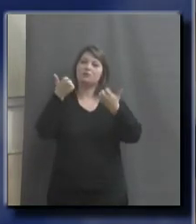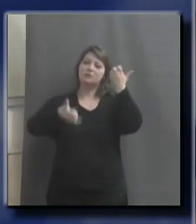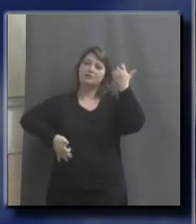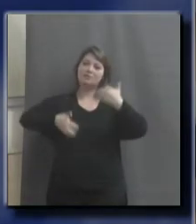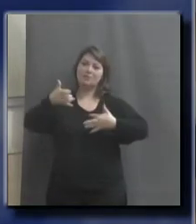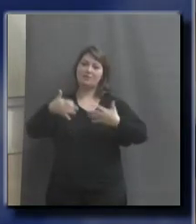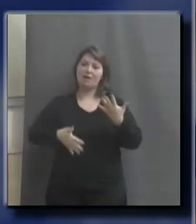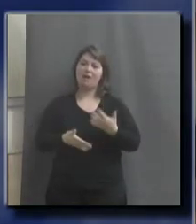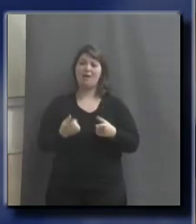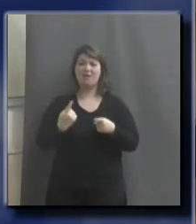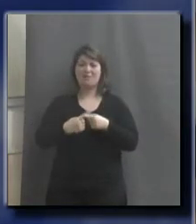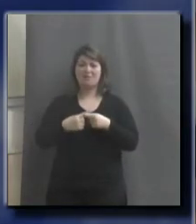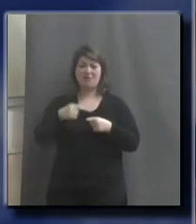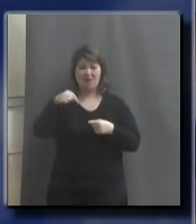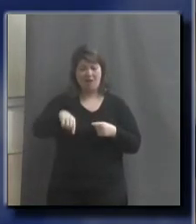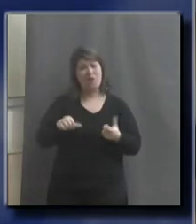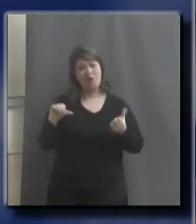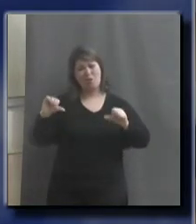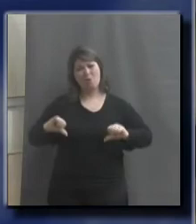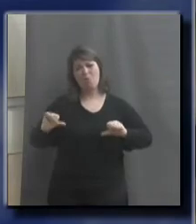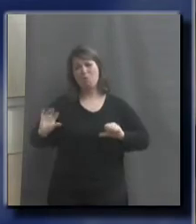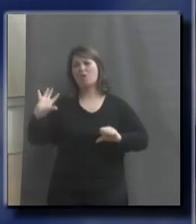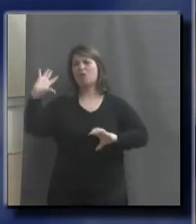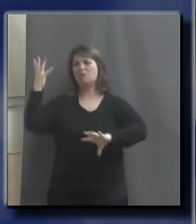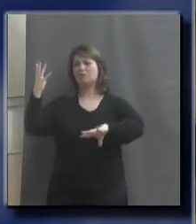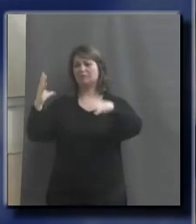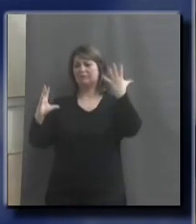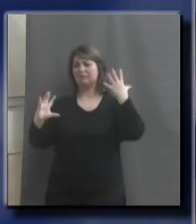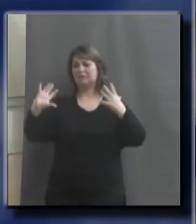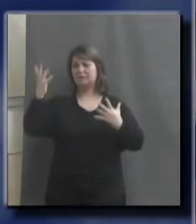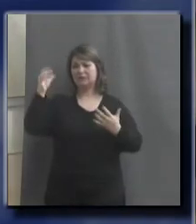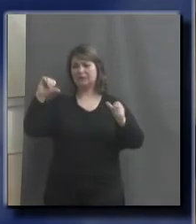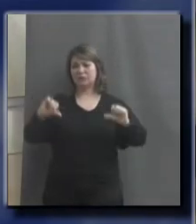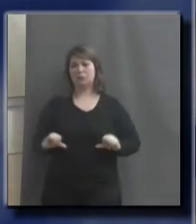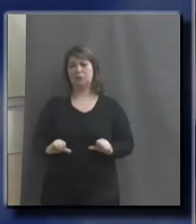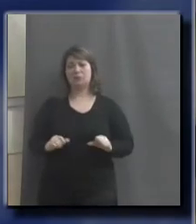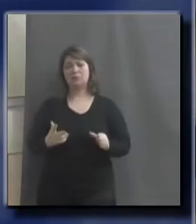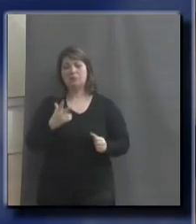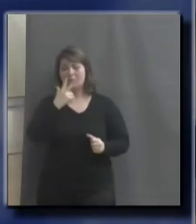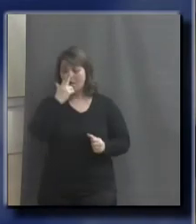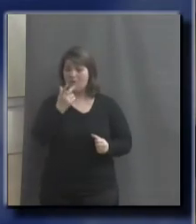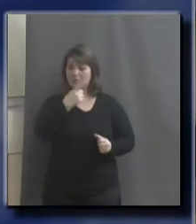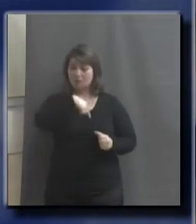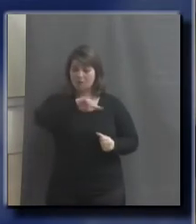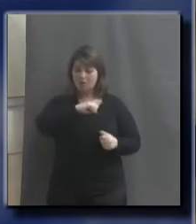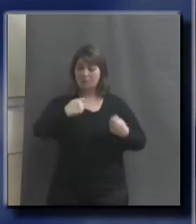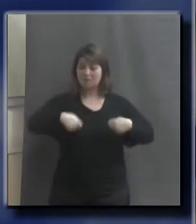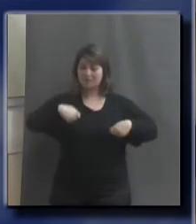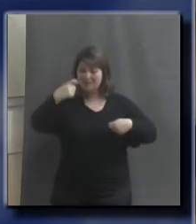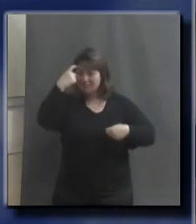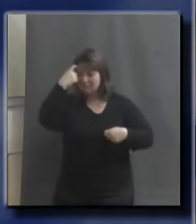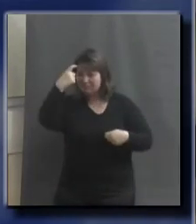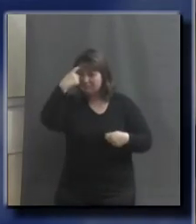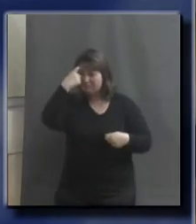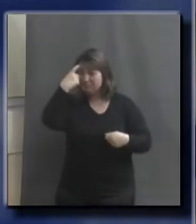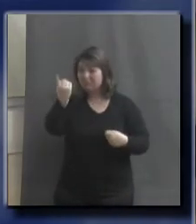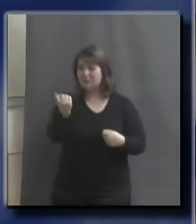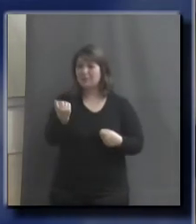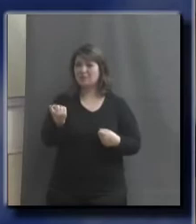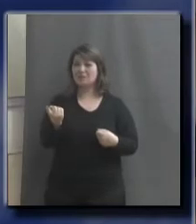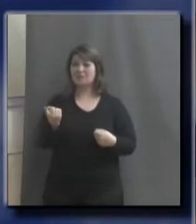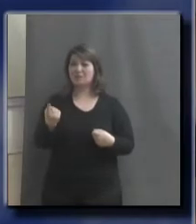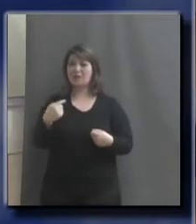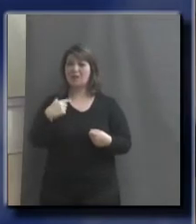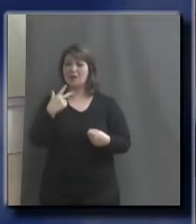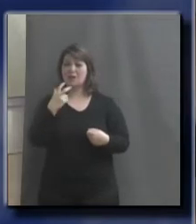pior momento. A gente está numa crise, né? E isso nos impõe pensar, e isso nos põe, inclusive, a não